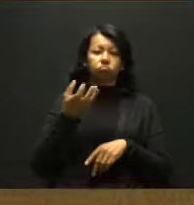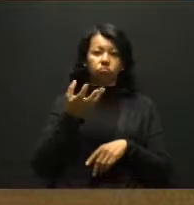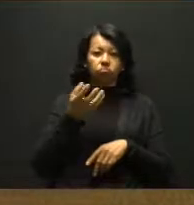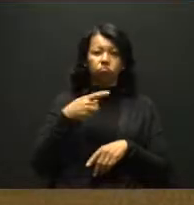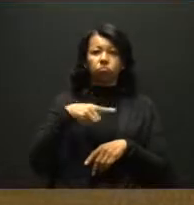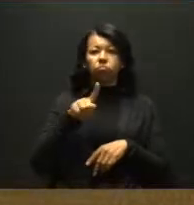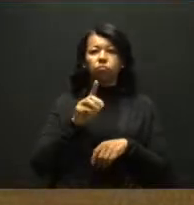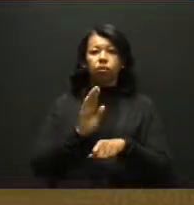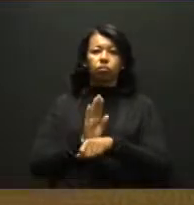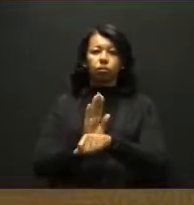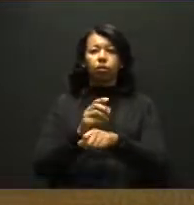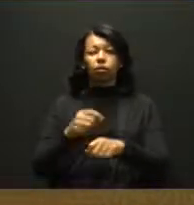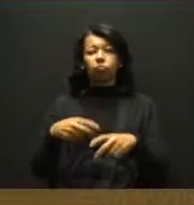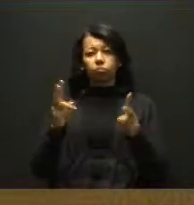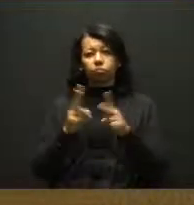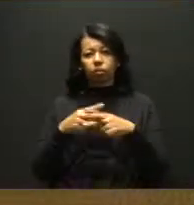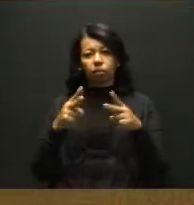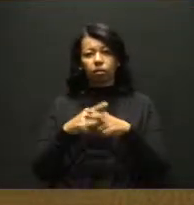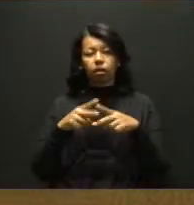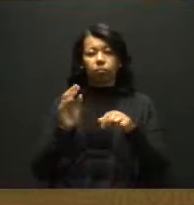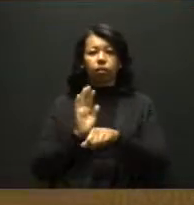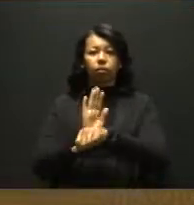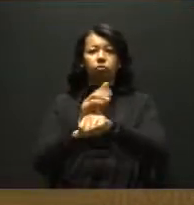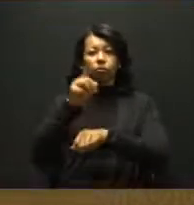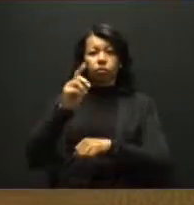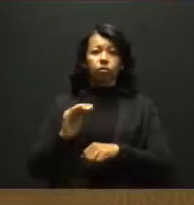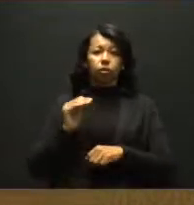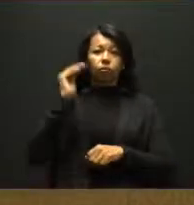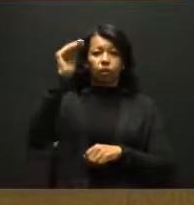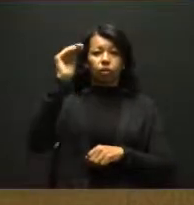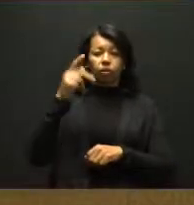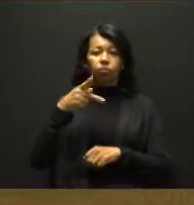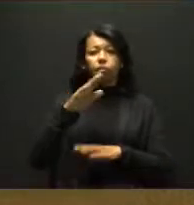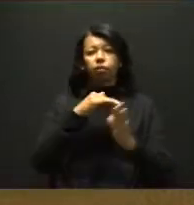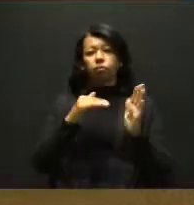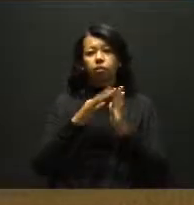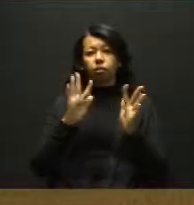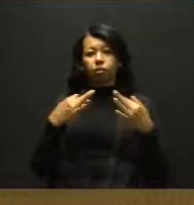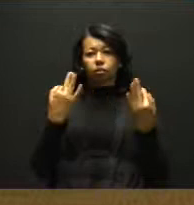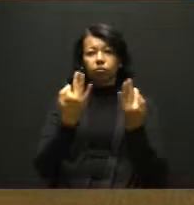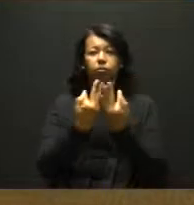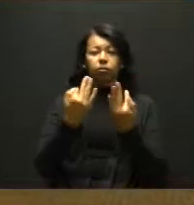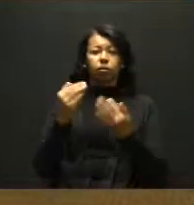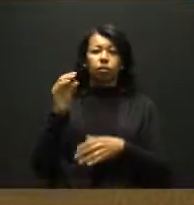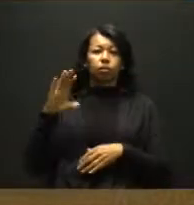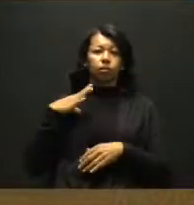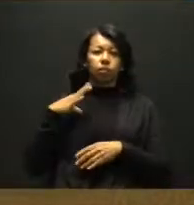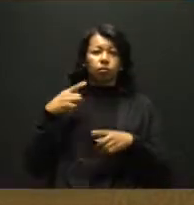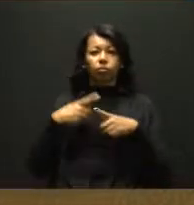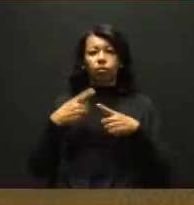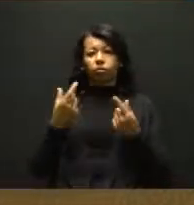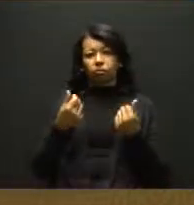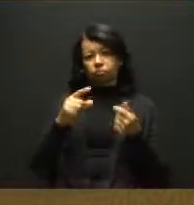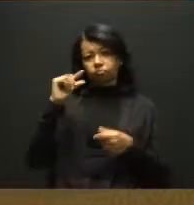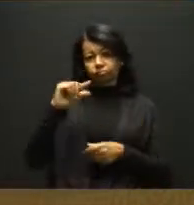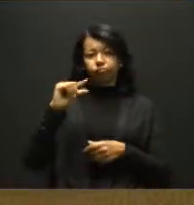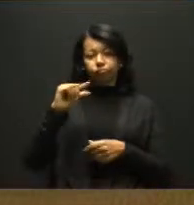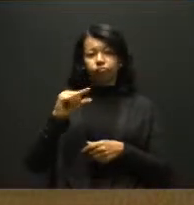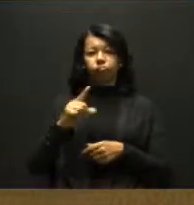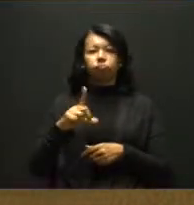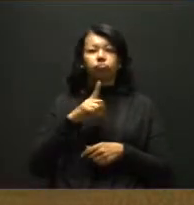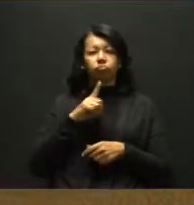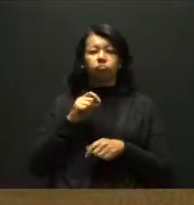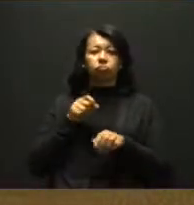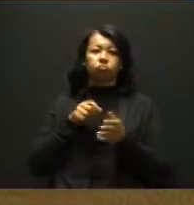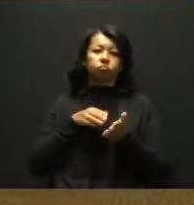apreciar os filhos e aumentado não só pra vocês mas que seja estendido para todas as famílias da cidade porque é um valor mínimo neve levando uma